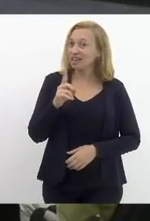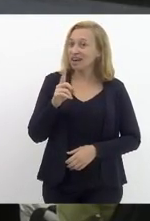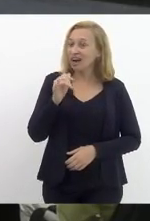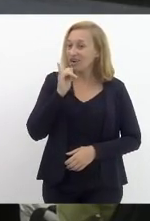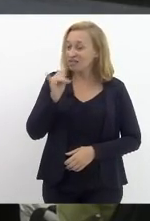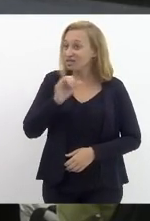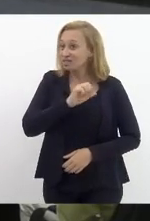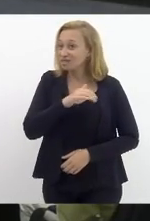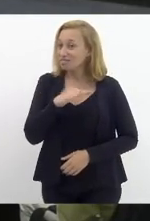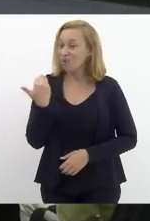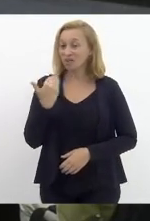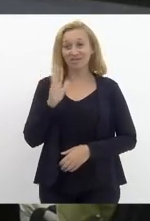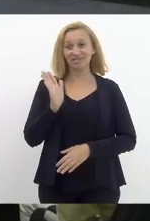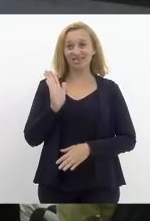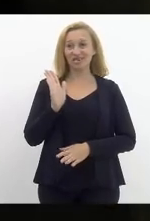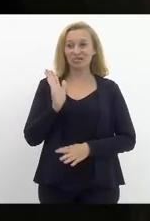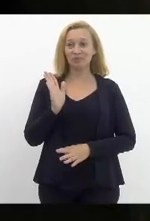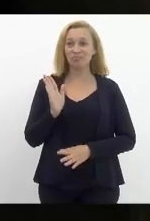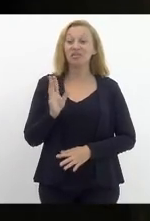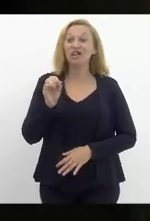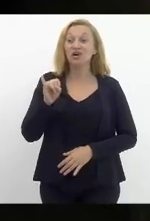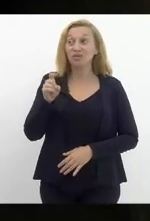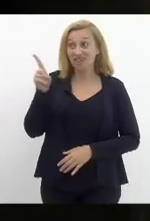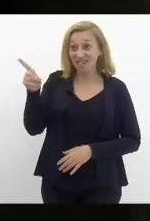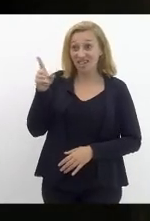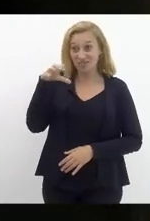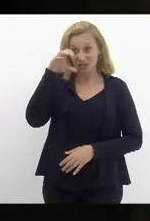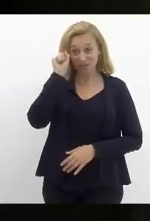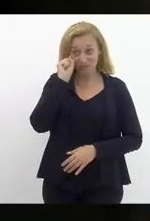aviso. Quando o Márcio estiver descansando...